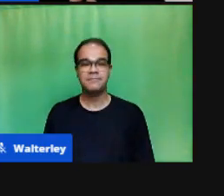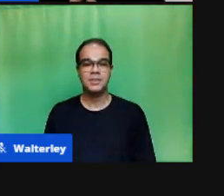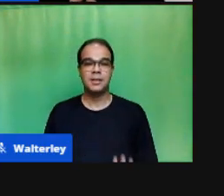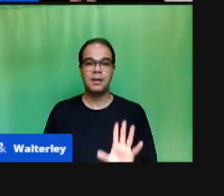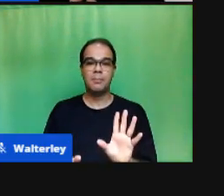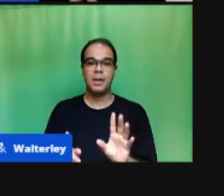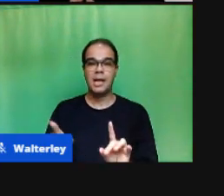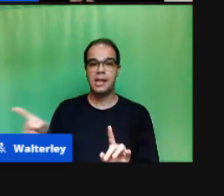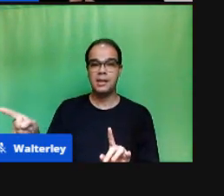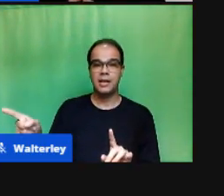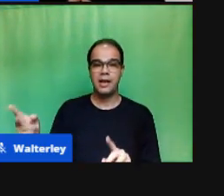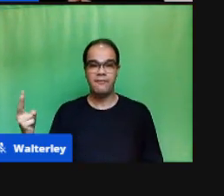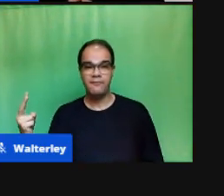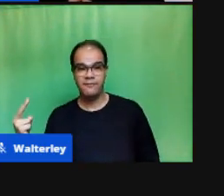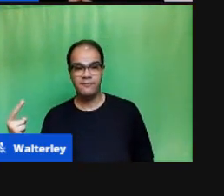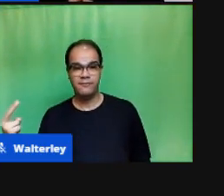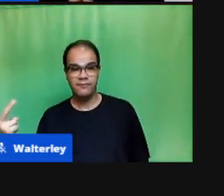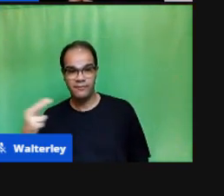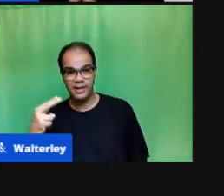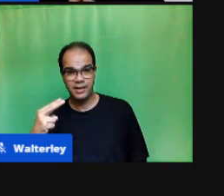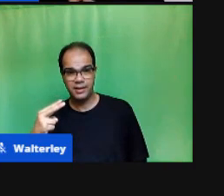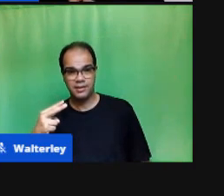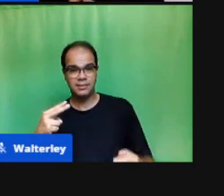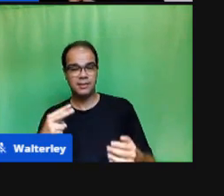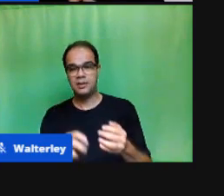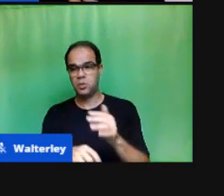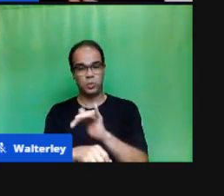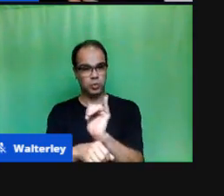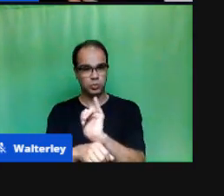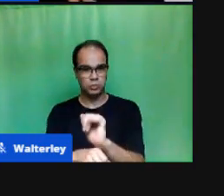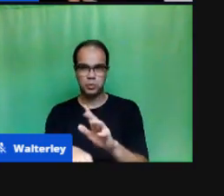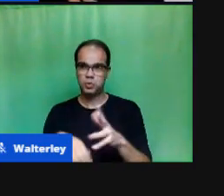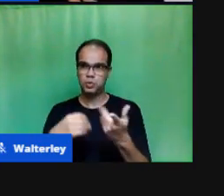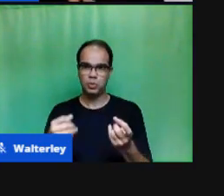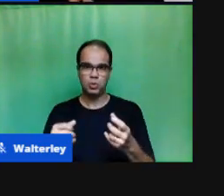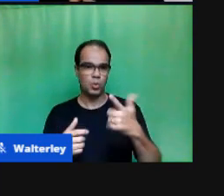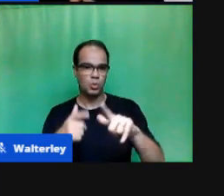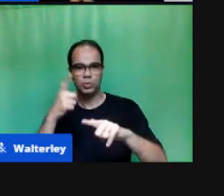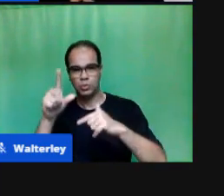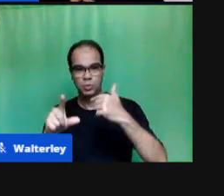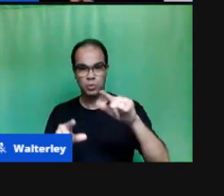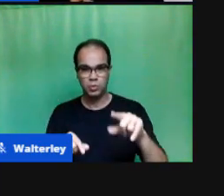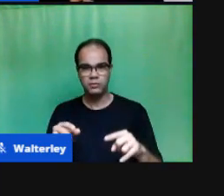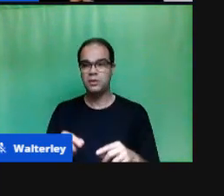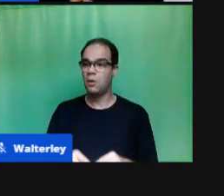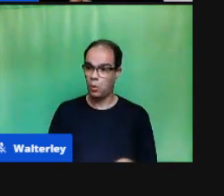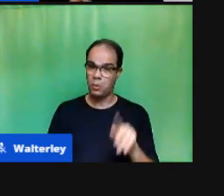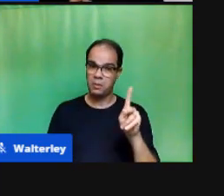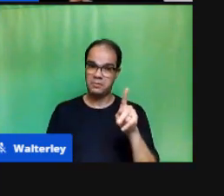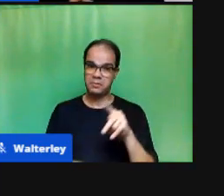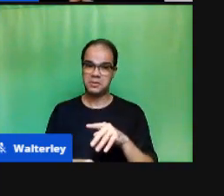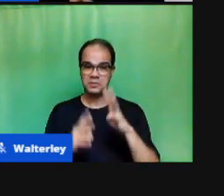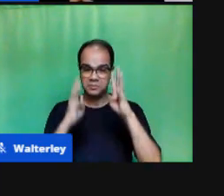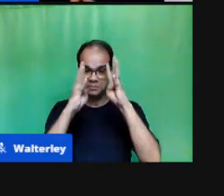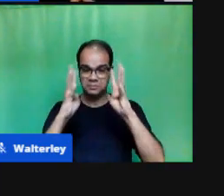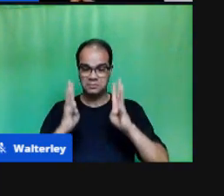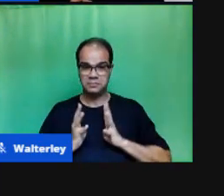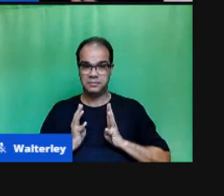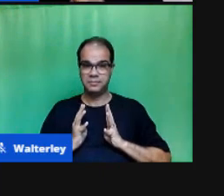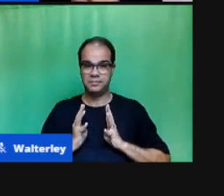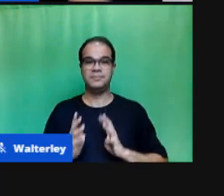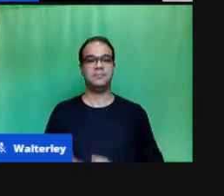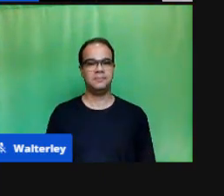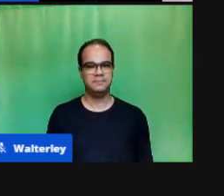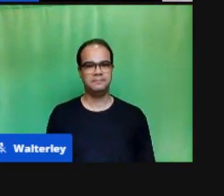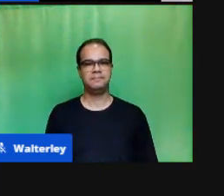me dá uma angústia. Vou ser bem sincera, me dá uma angústia, porque eu gostaria de estar olhando no olho de cada um. Eu gostaria